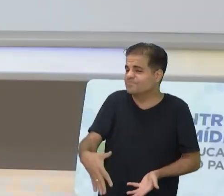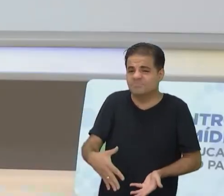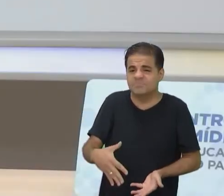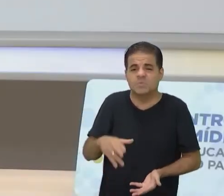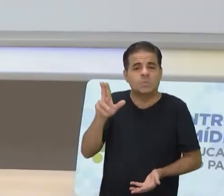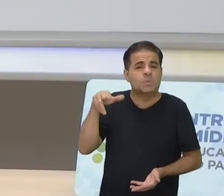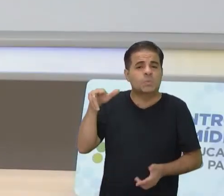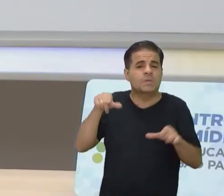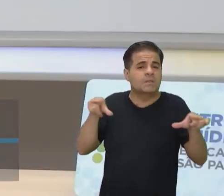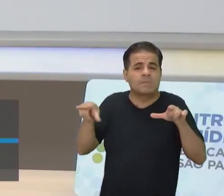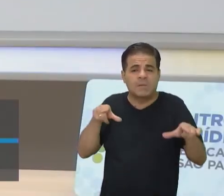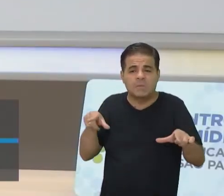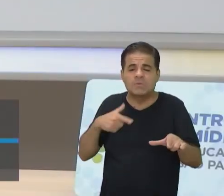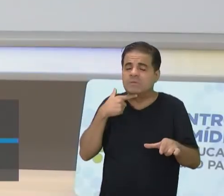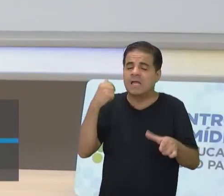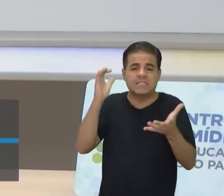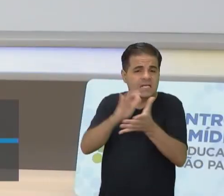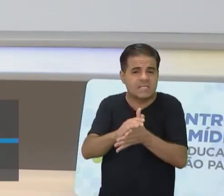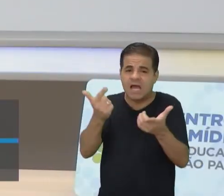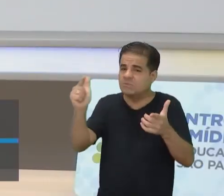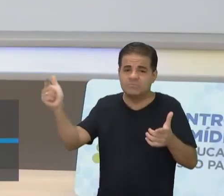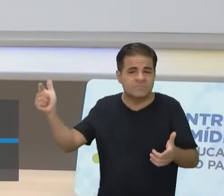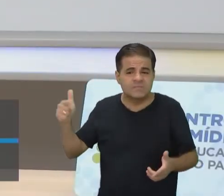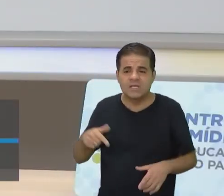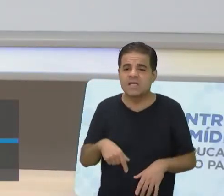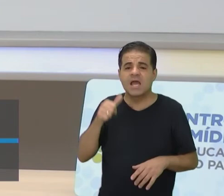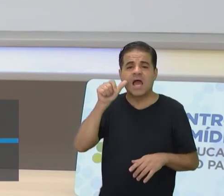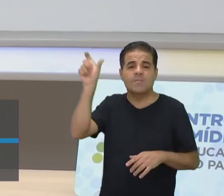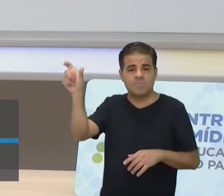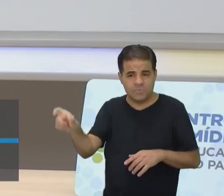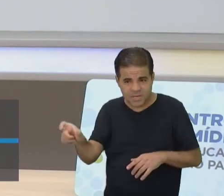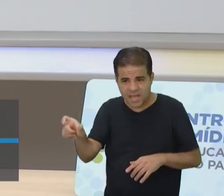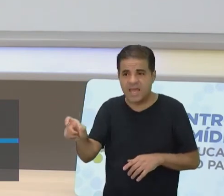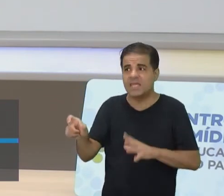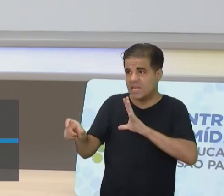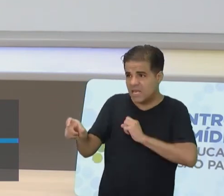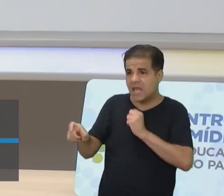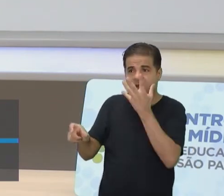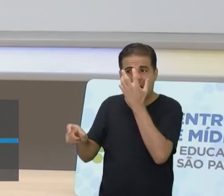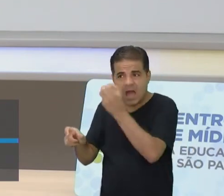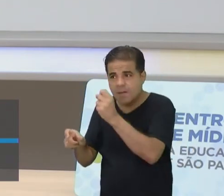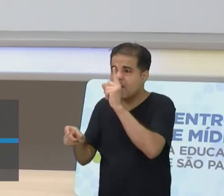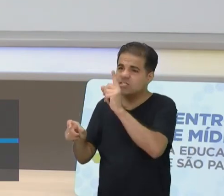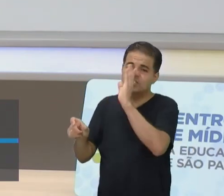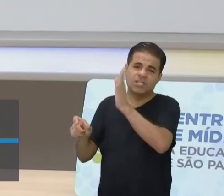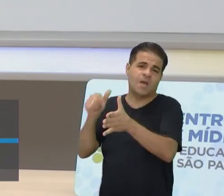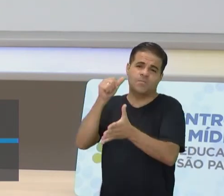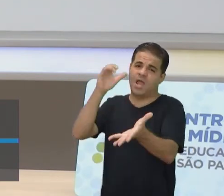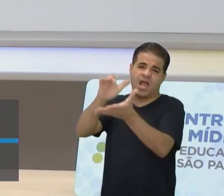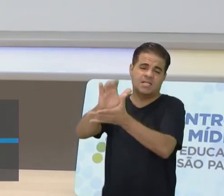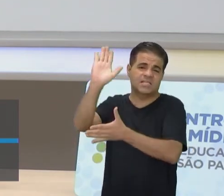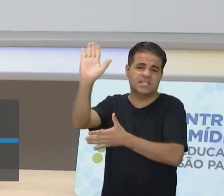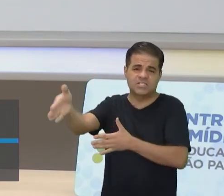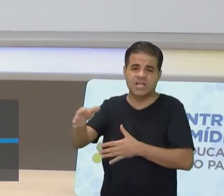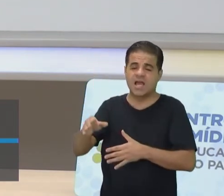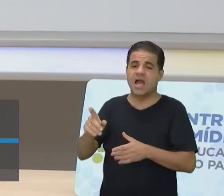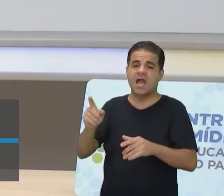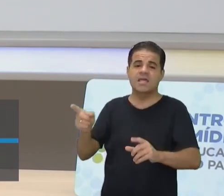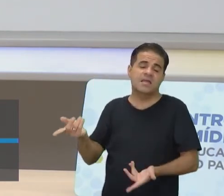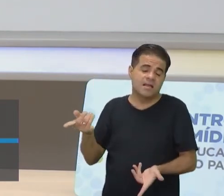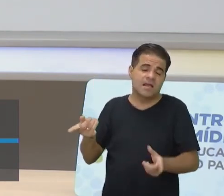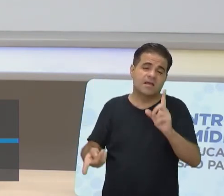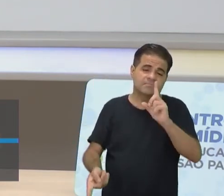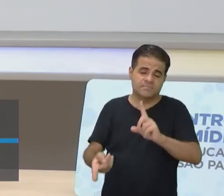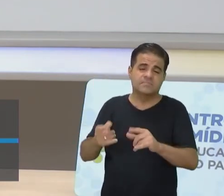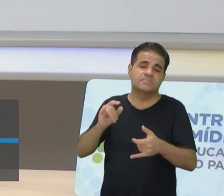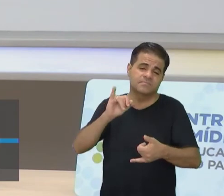na vida, ele não quer casar, a amada dele é uma mulher casada que ela é amante dele, ou ele é